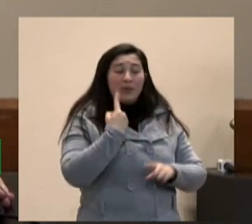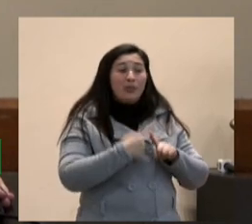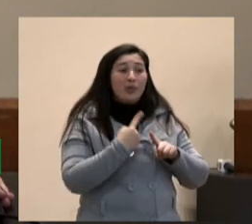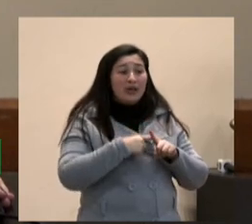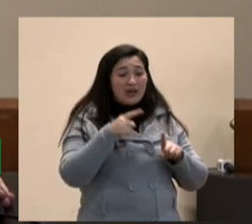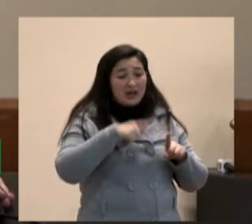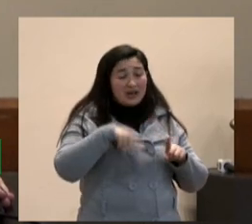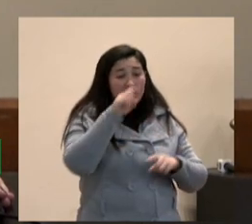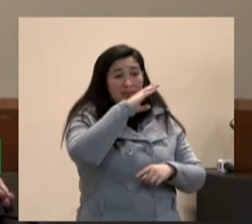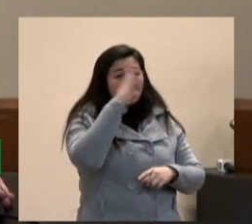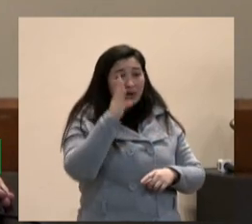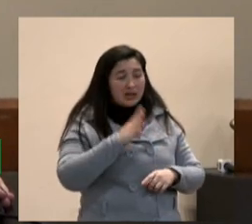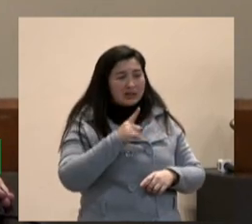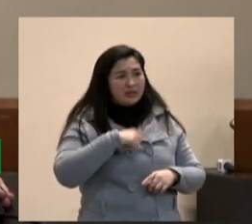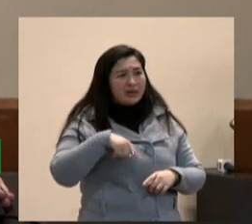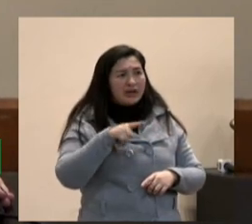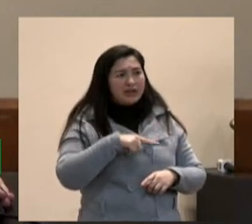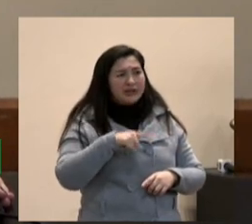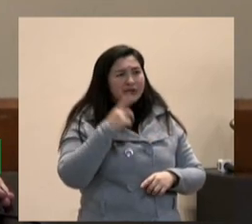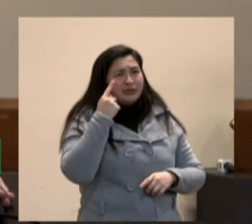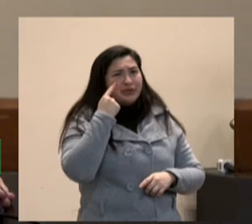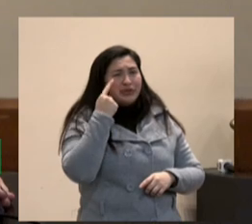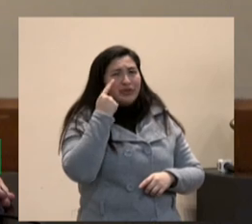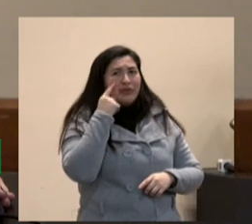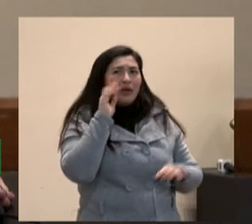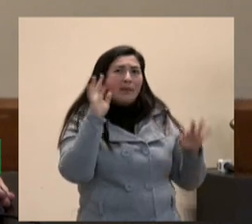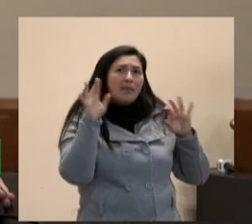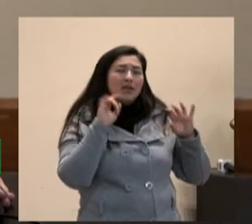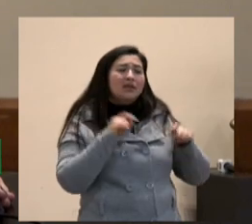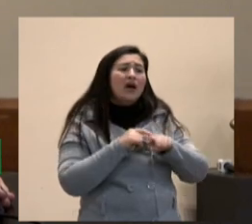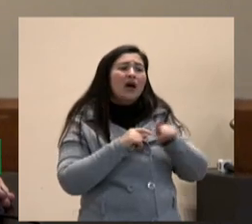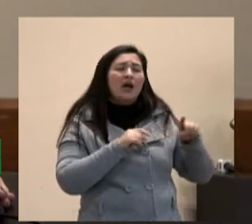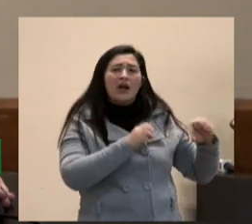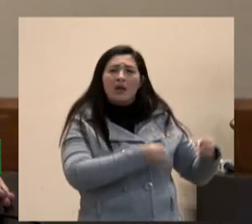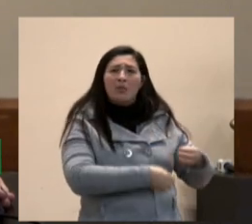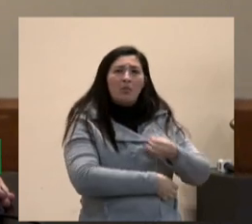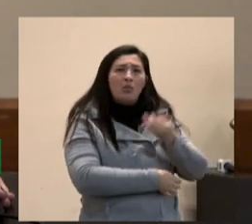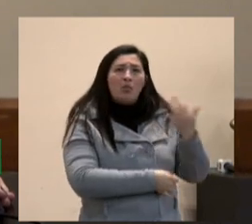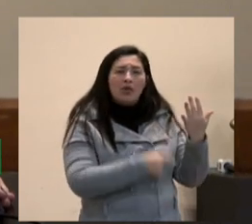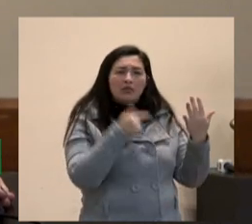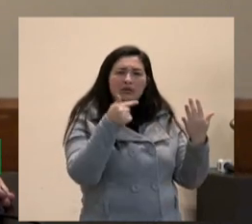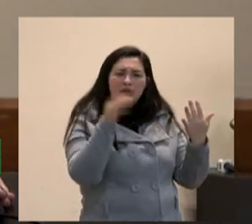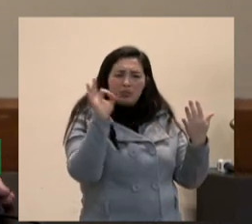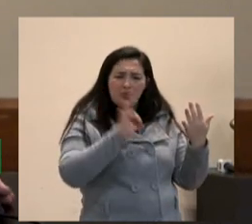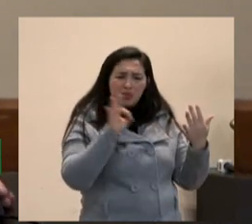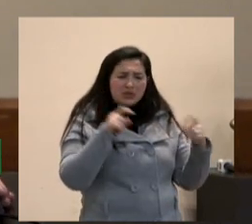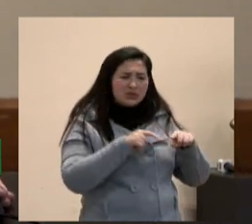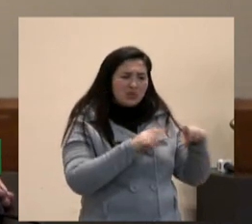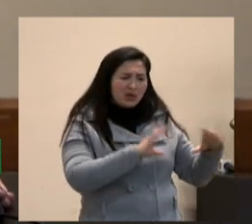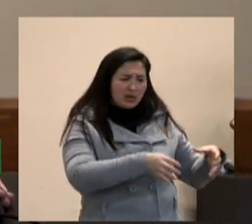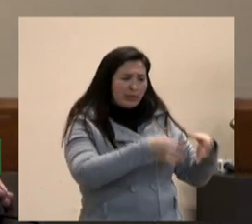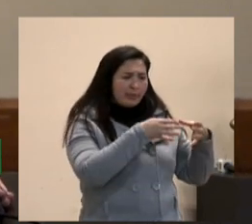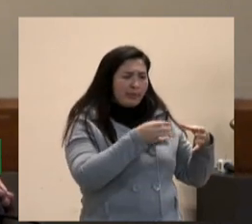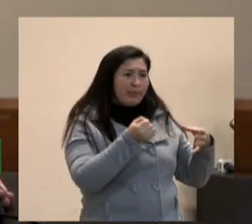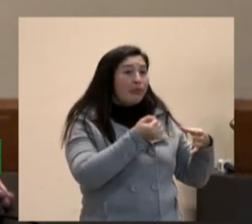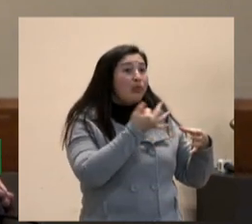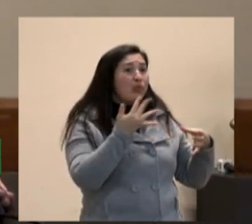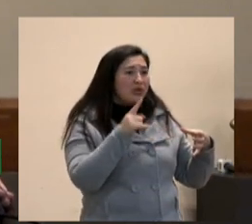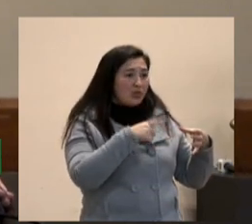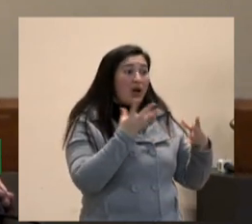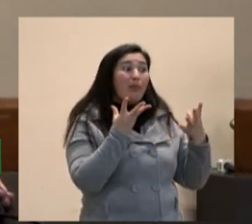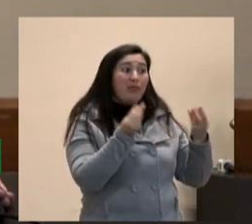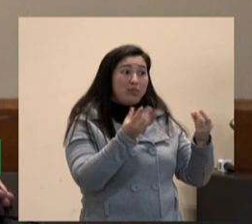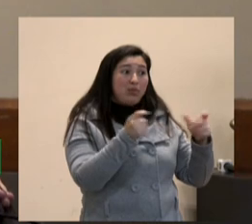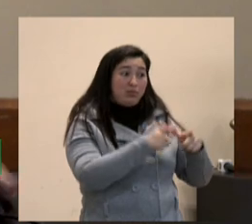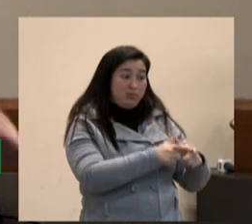isso em números e pensa o que, que significa 7% de crianças, né, de 4 e 5 anos que estão fora, é um número bastante